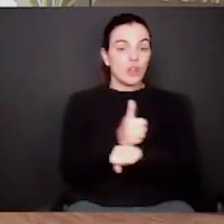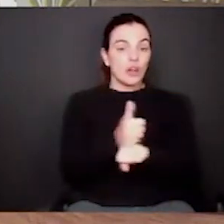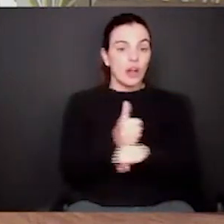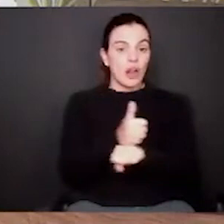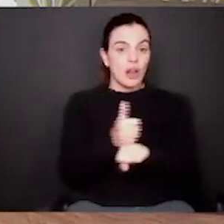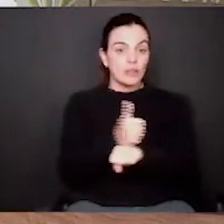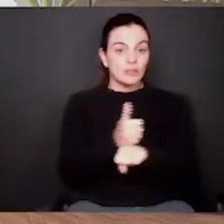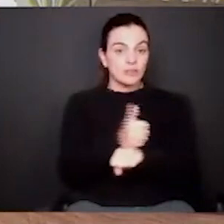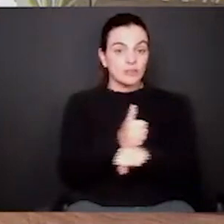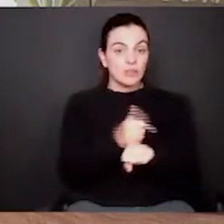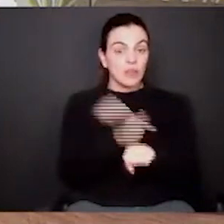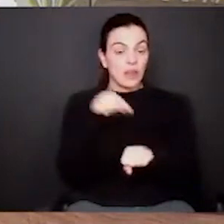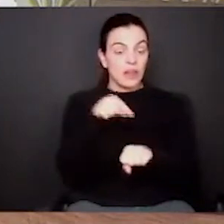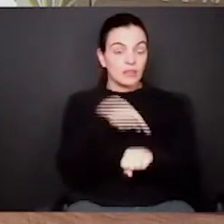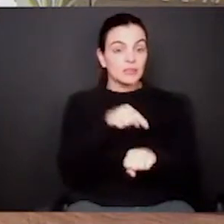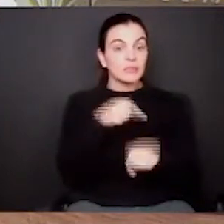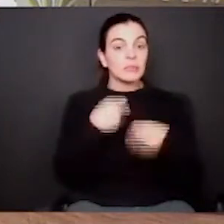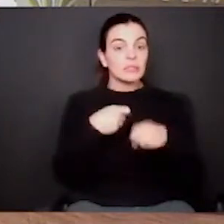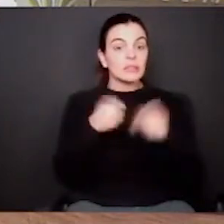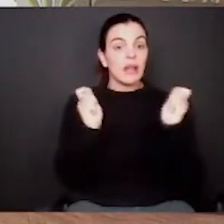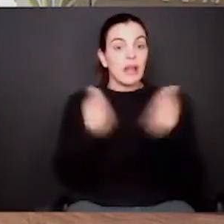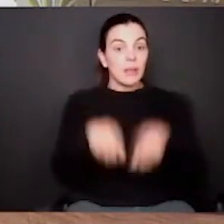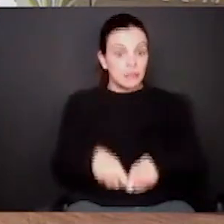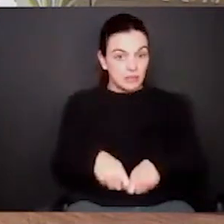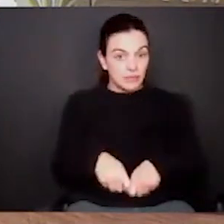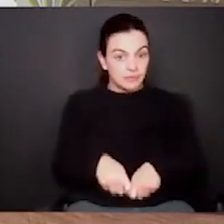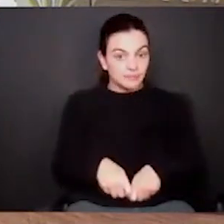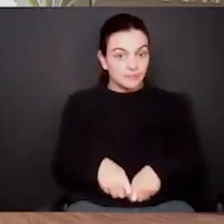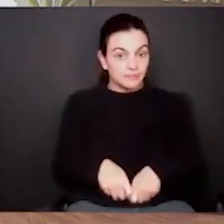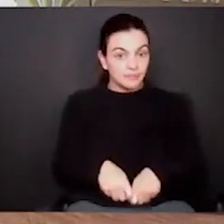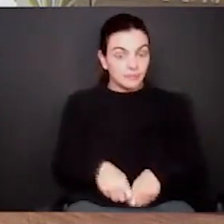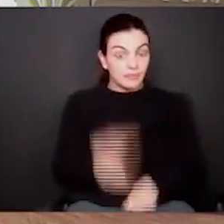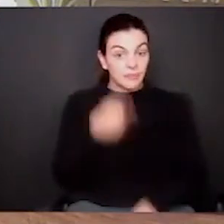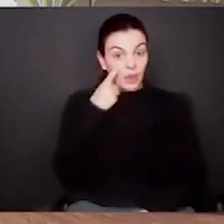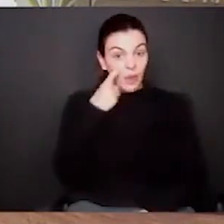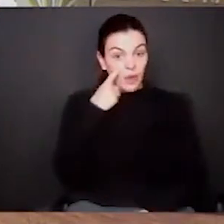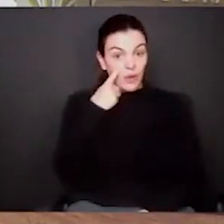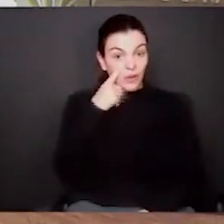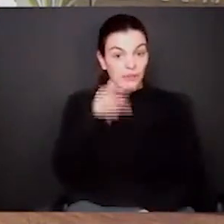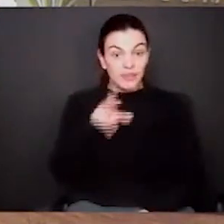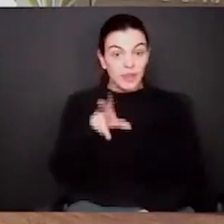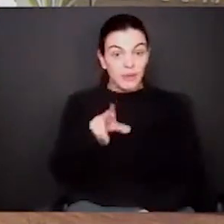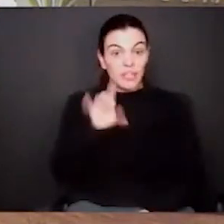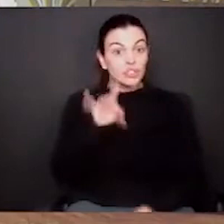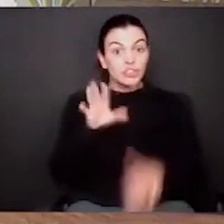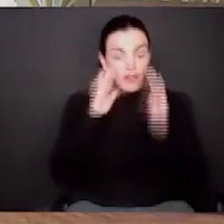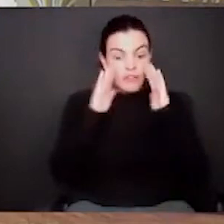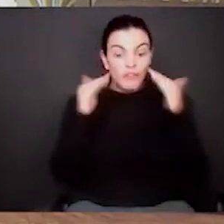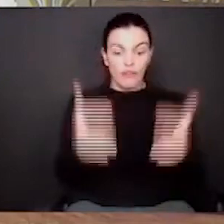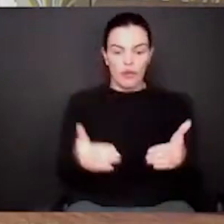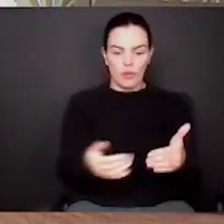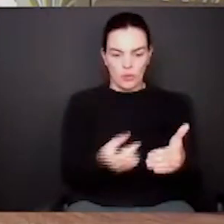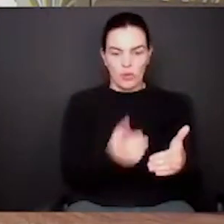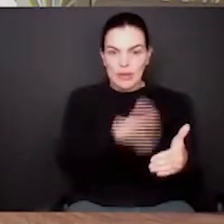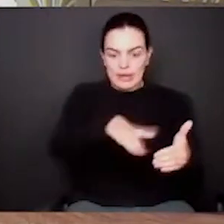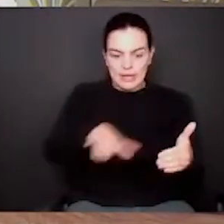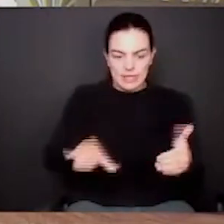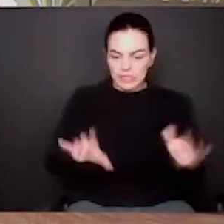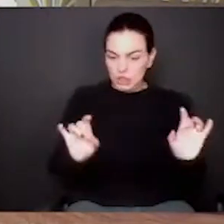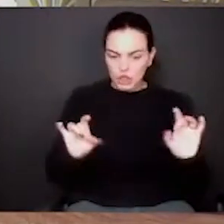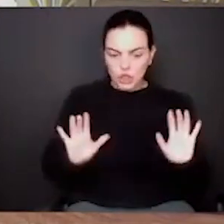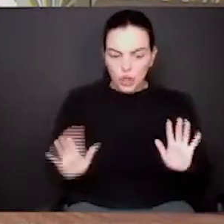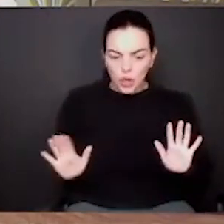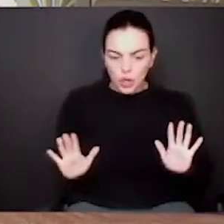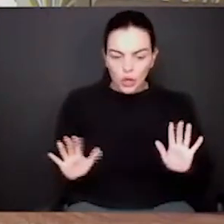pessoal. Investir na criança não é só investir na própria criança, claro que essa é uma instância importante, mas nos